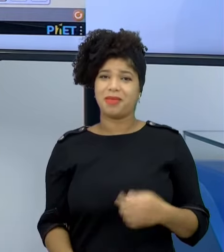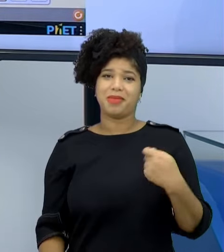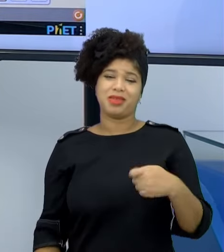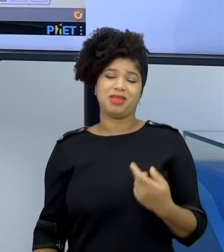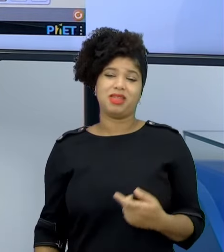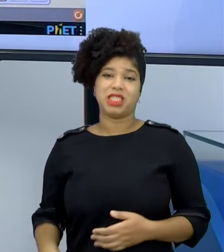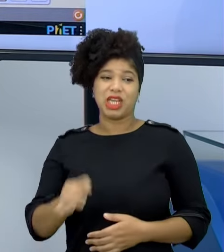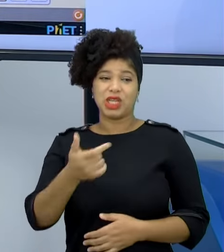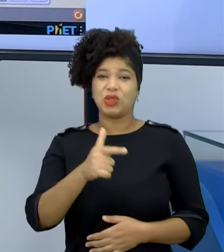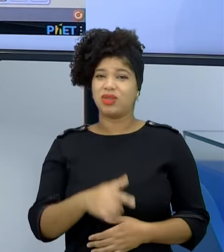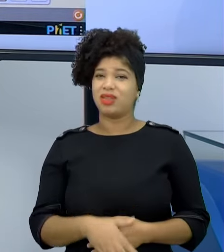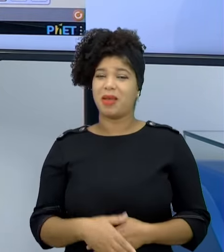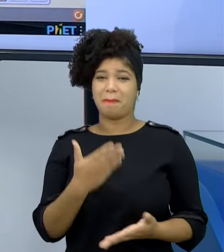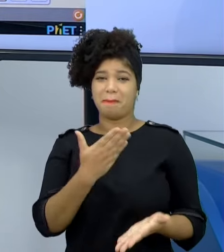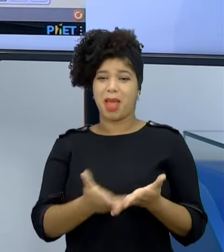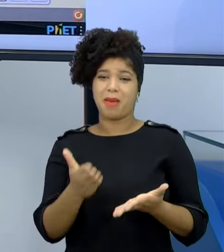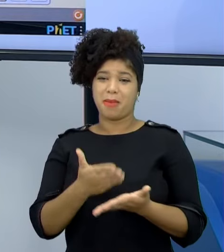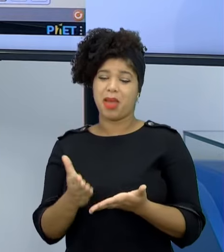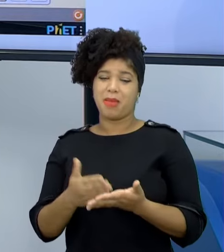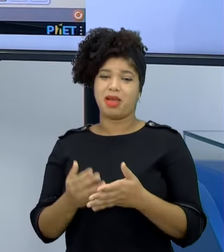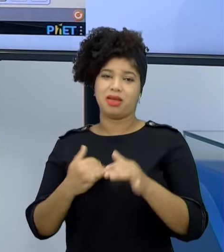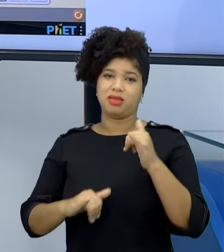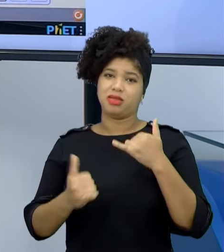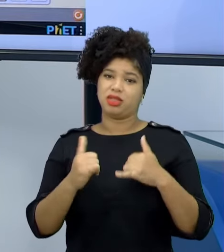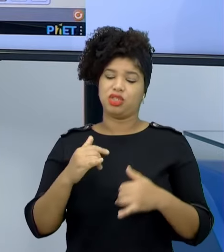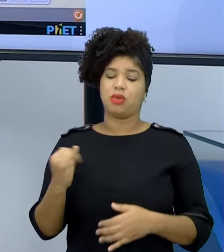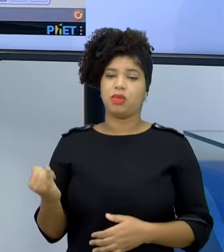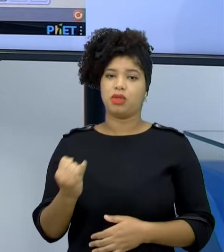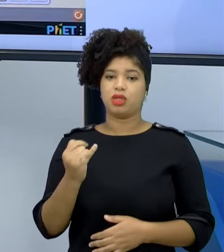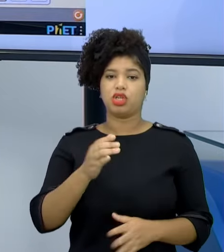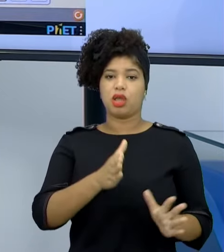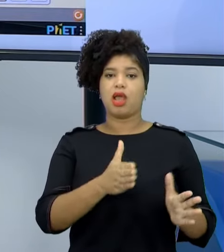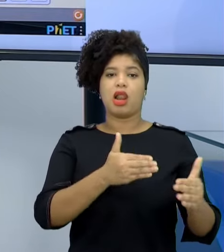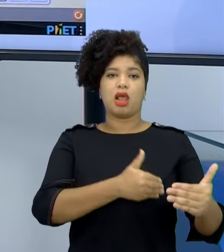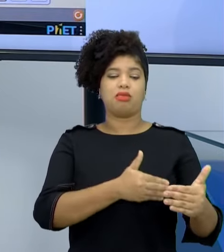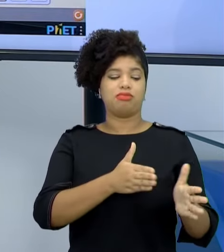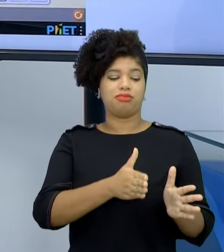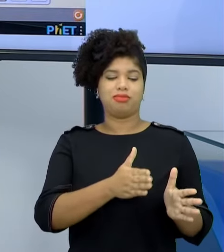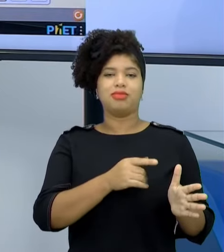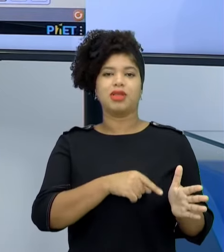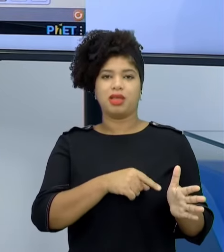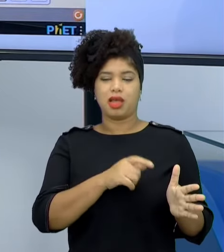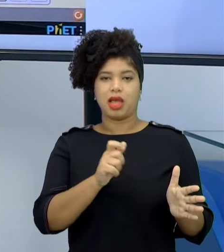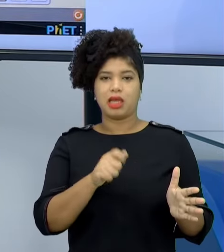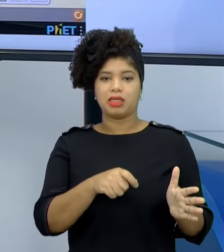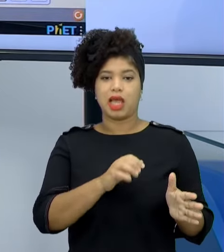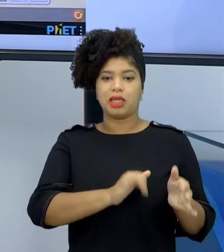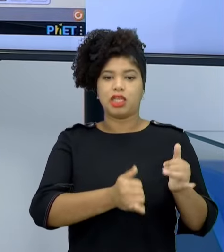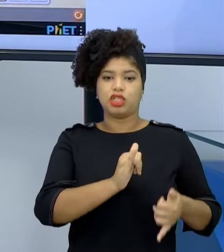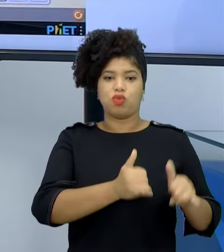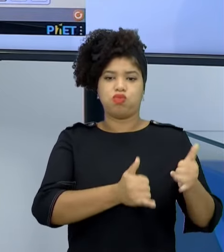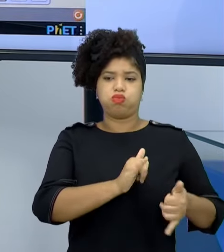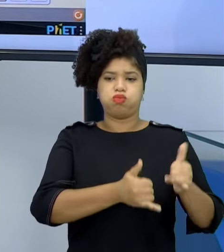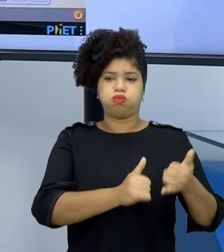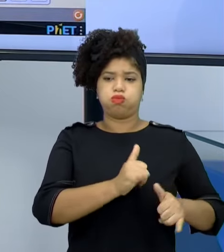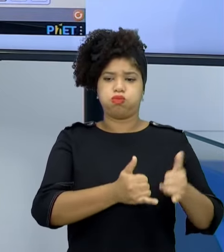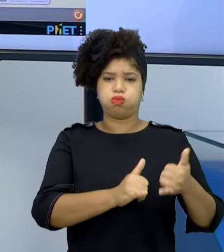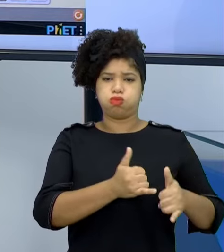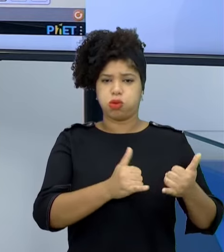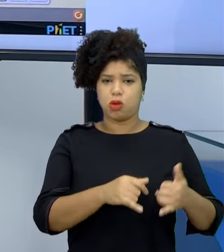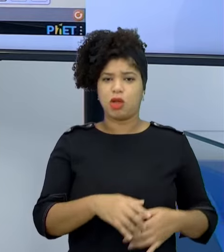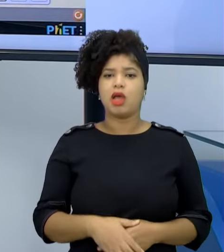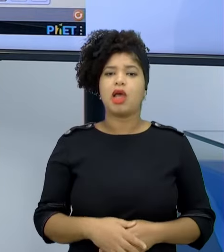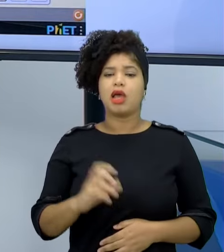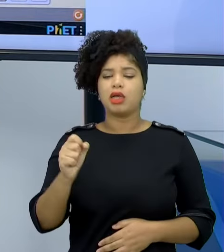pode deixar ali a reação química acontecendo numa bateria, e aí isso tem uma duração, essa reação química